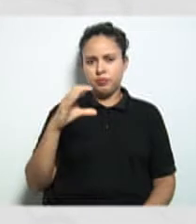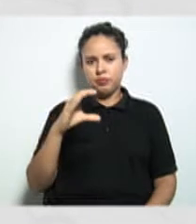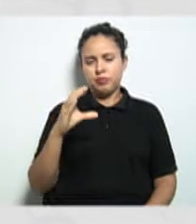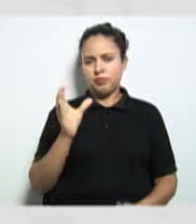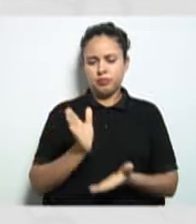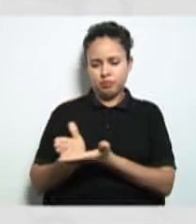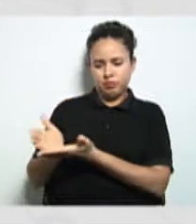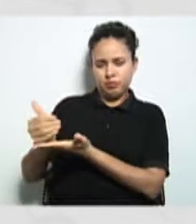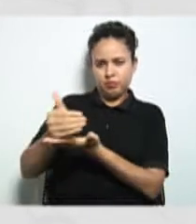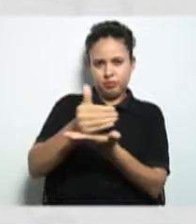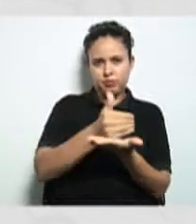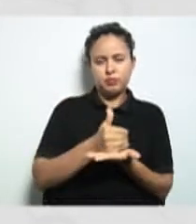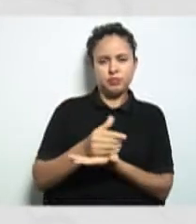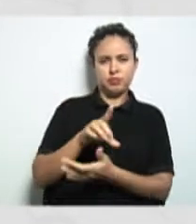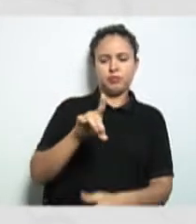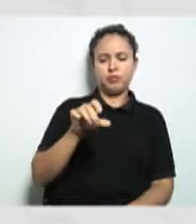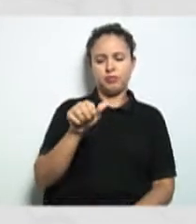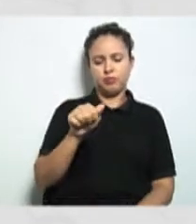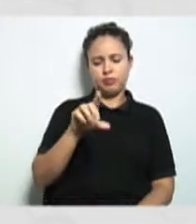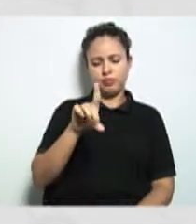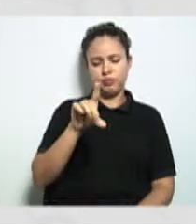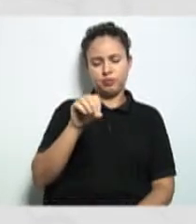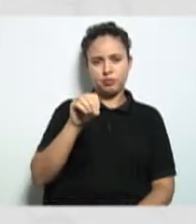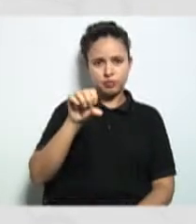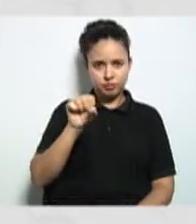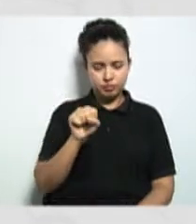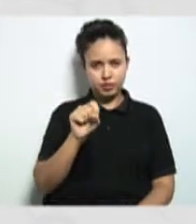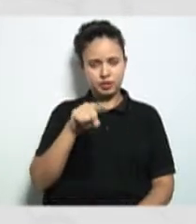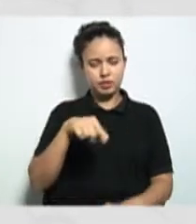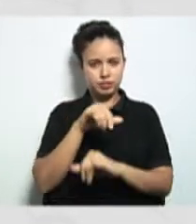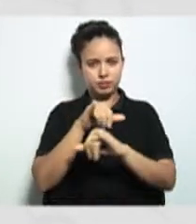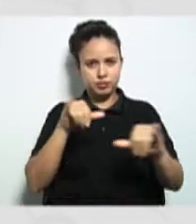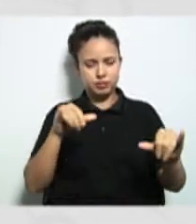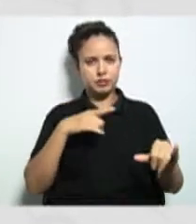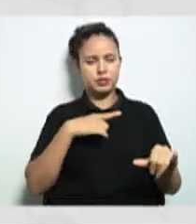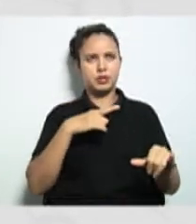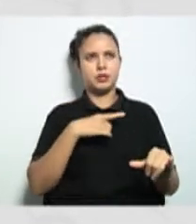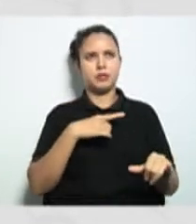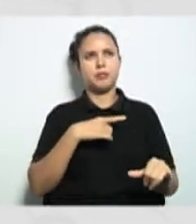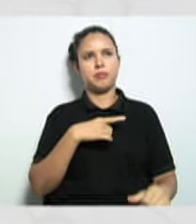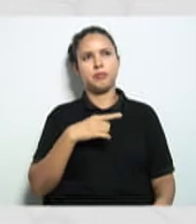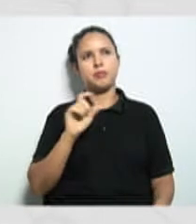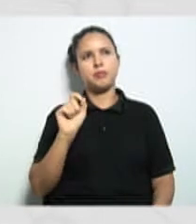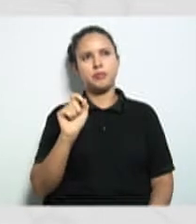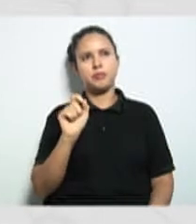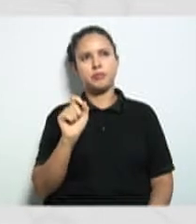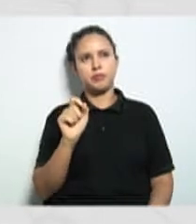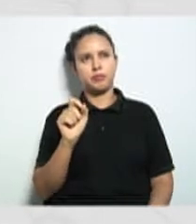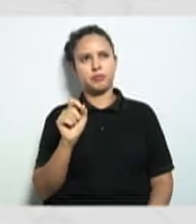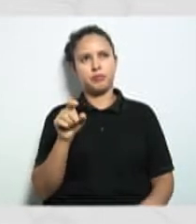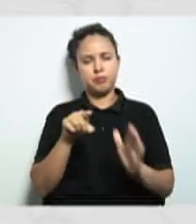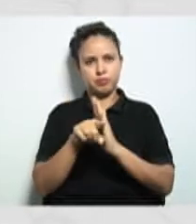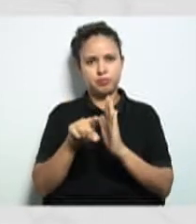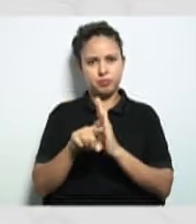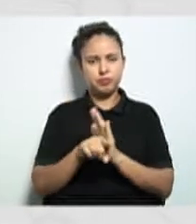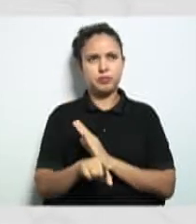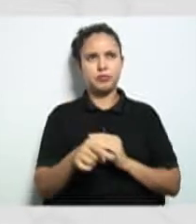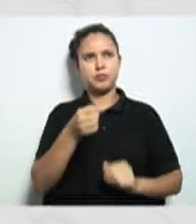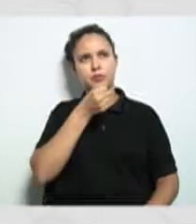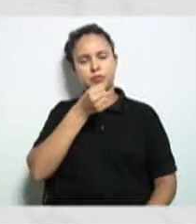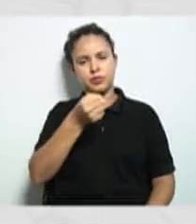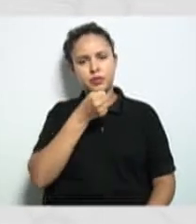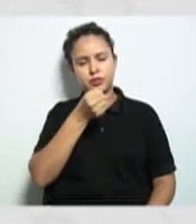que como a professora explicou são essas informações, você tem o questionário, a entrevista e